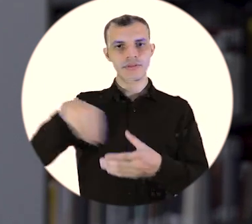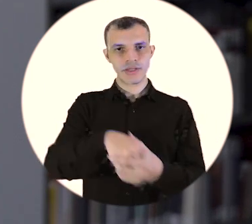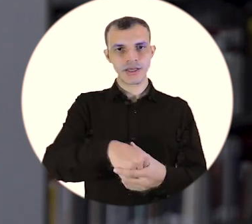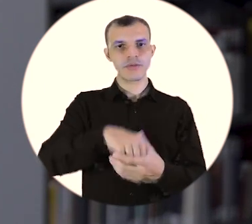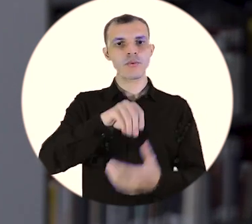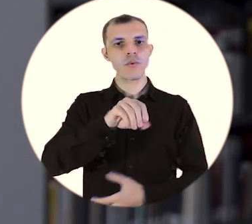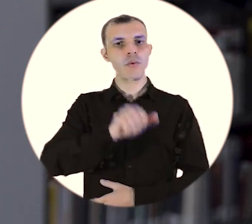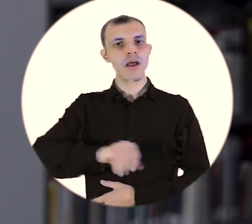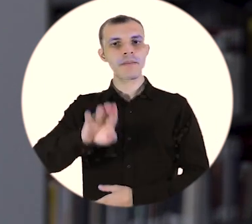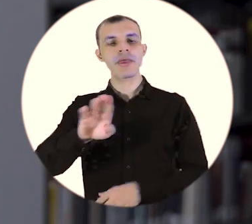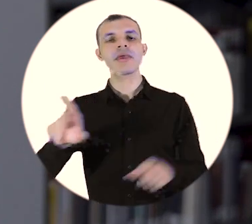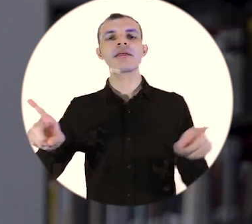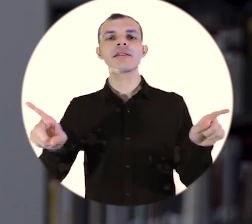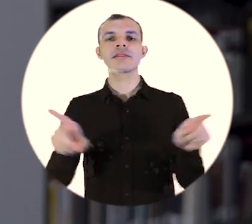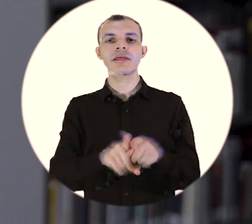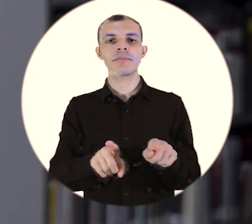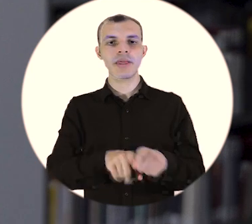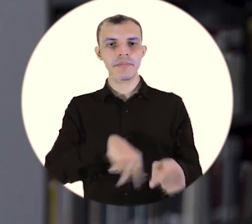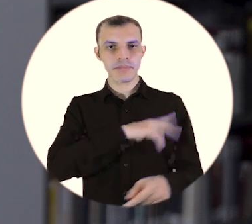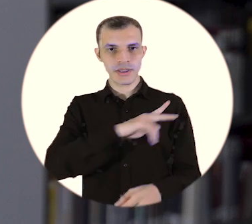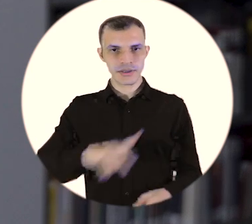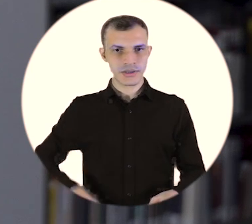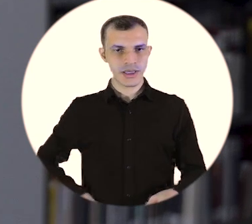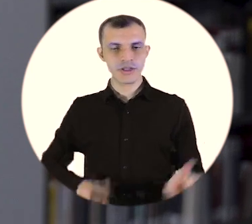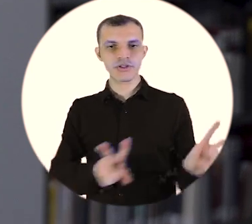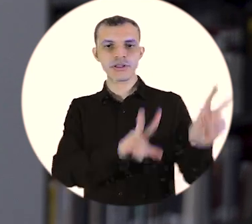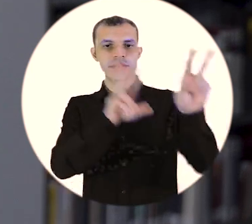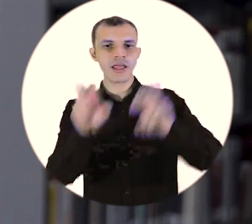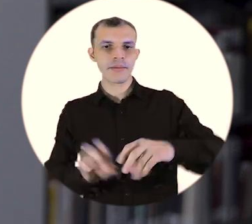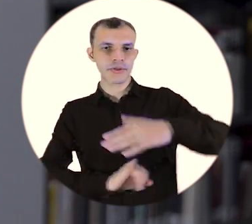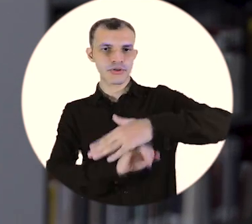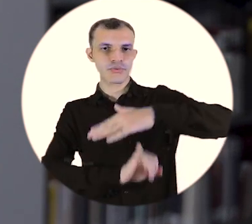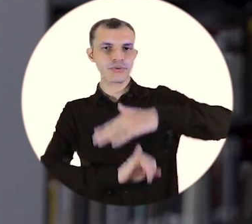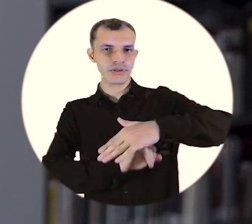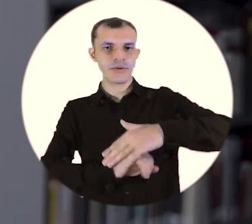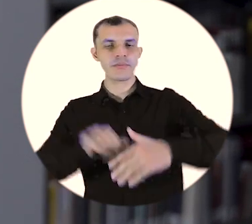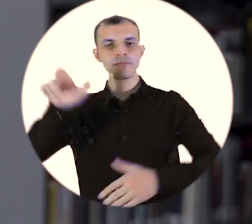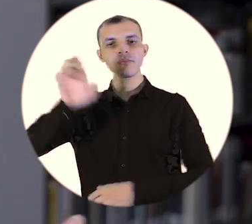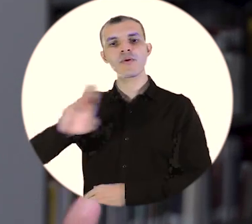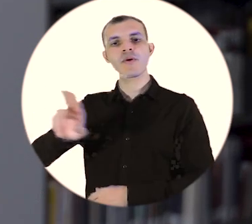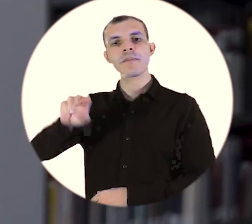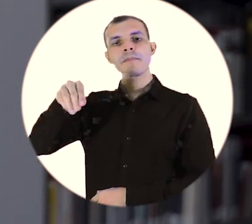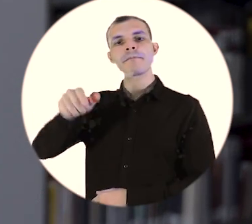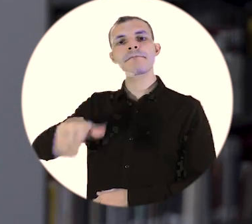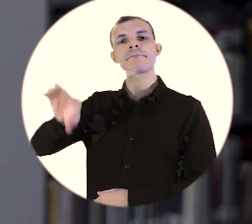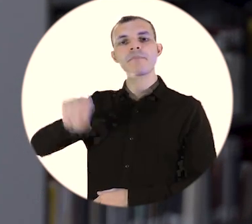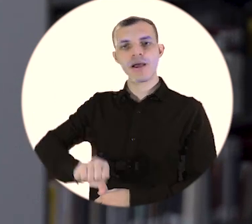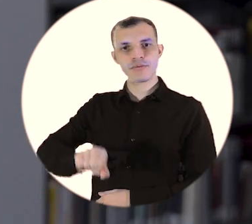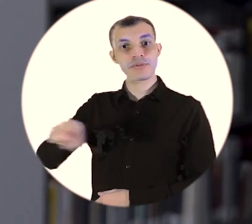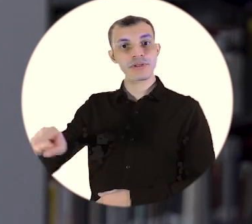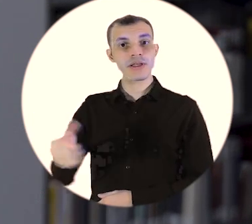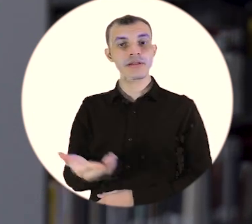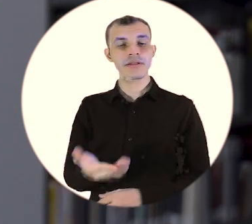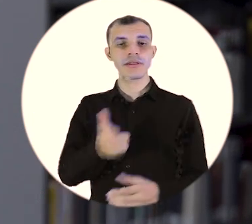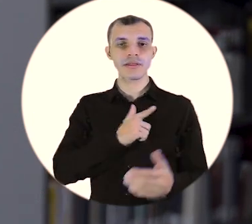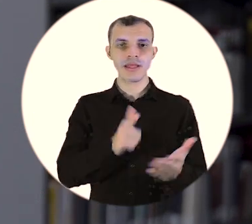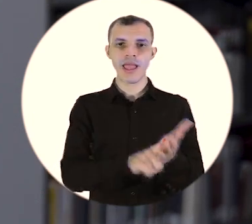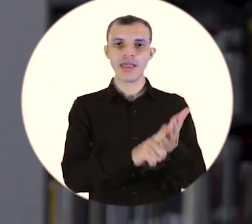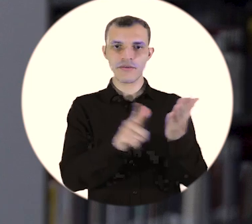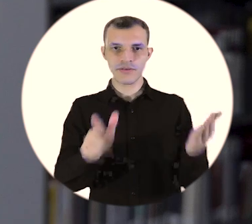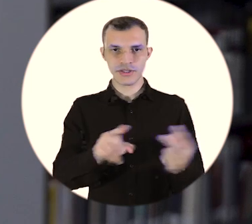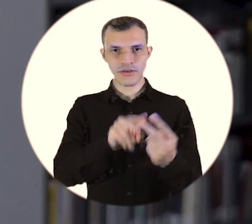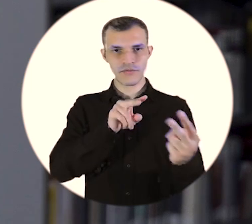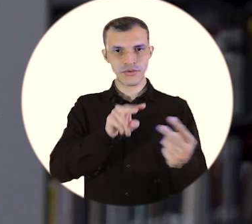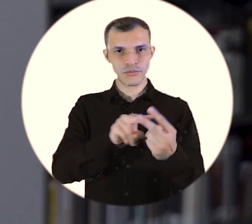Comissão Nacional de Estudos Constitucionais da OAB, Marcos Vinícius Furtado Coelho. Ele tratou do assunto em entrevista à